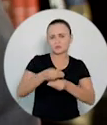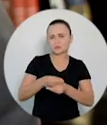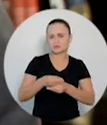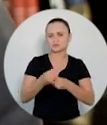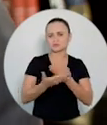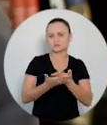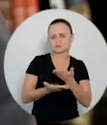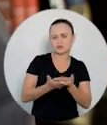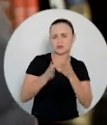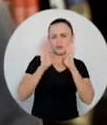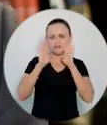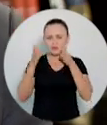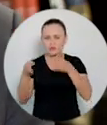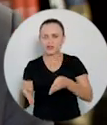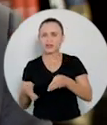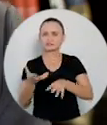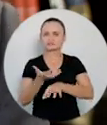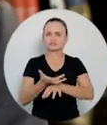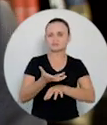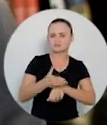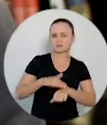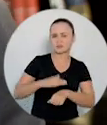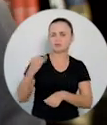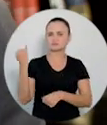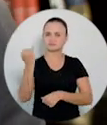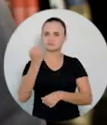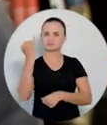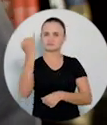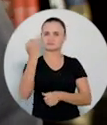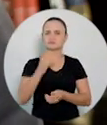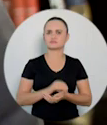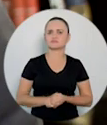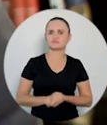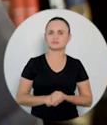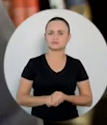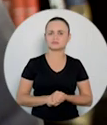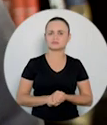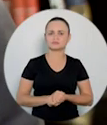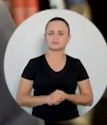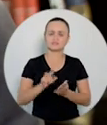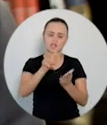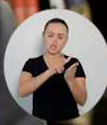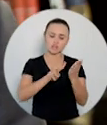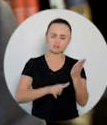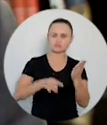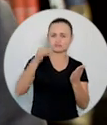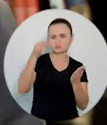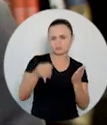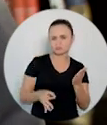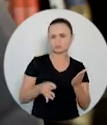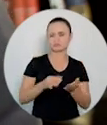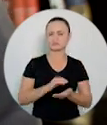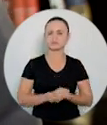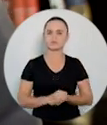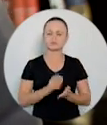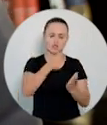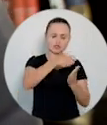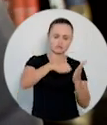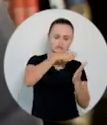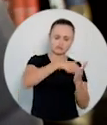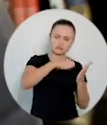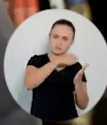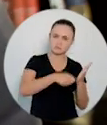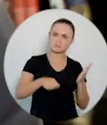cronograma de estudos, focar nas matérias mais cobradas, aplicar uma revisão correta, uma forma de leitura correta, uma forma de anotação